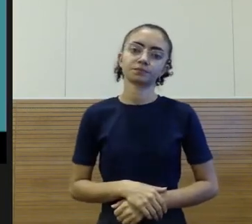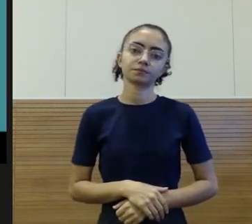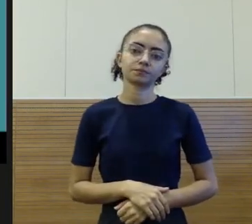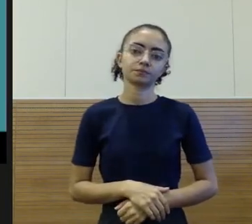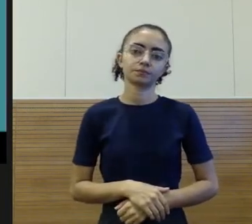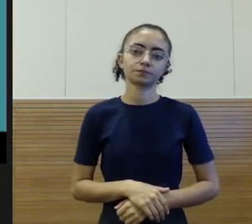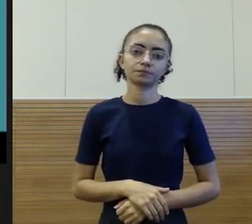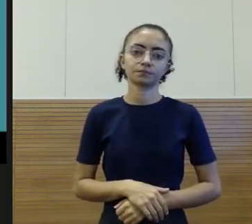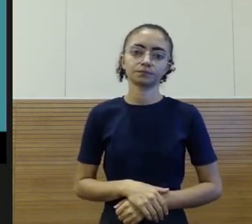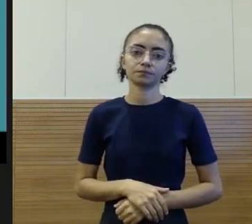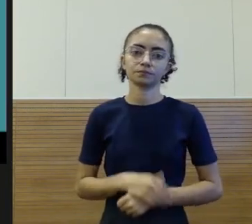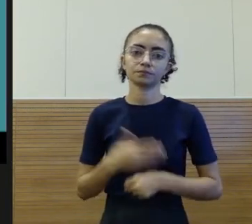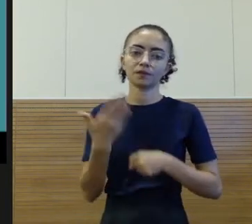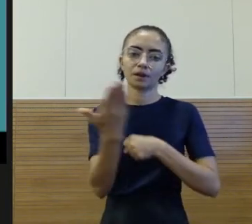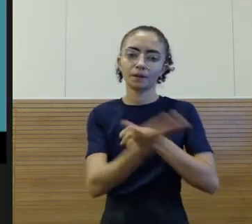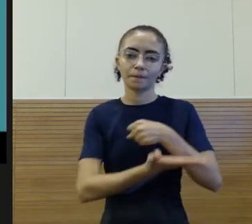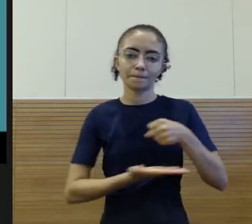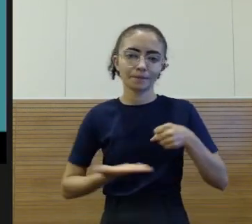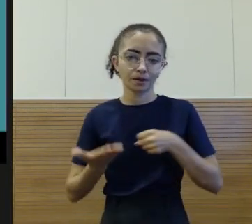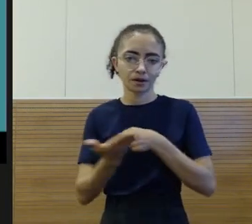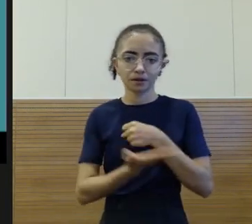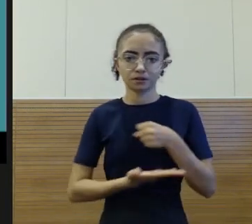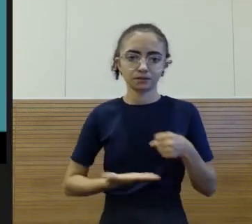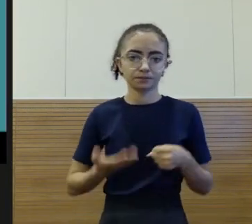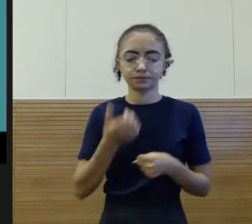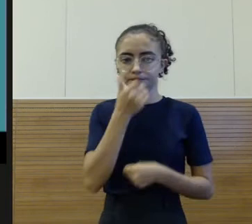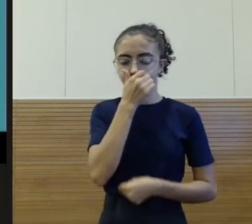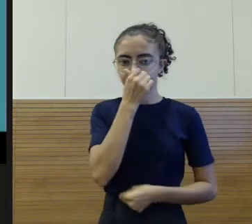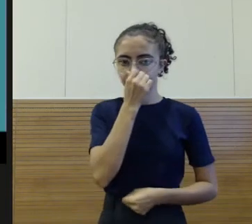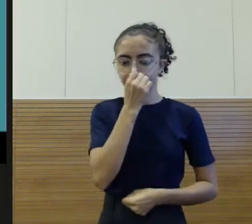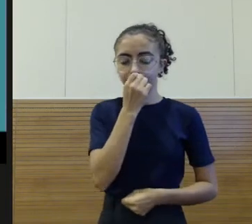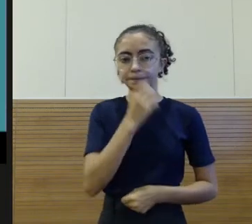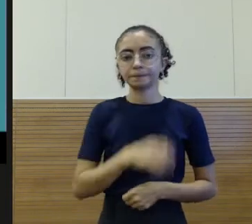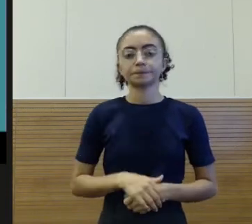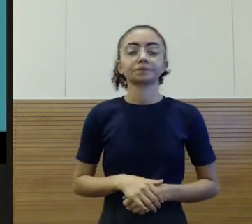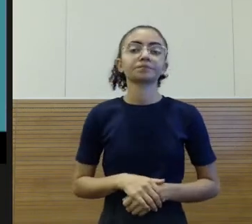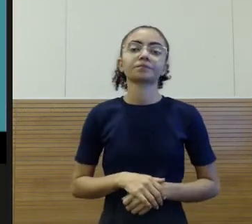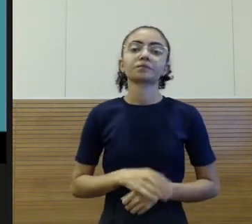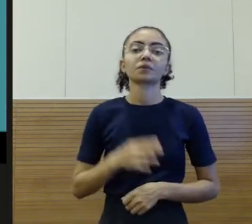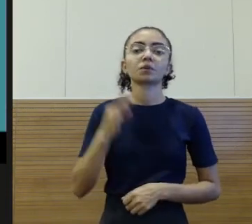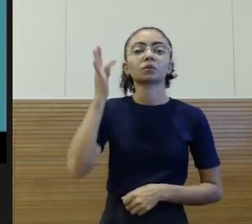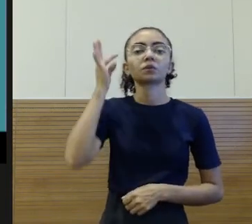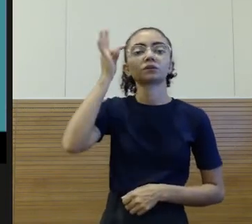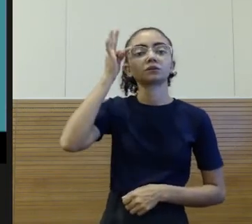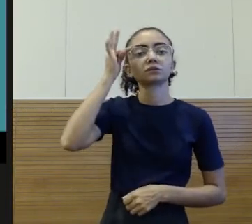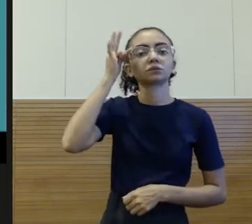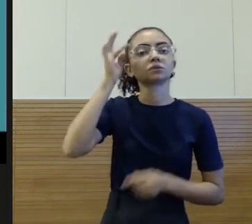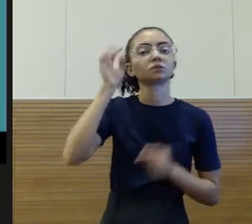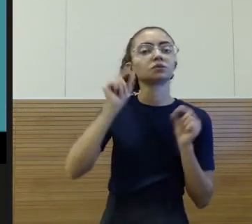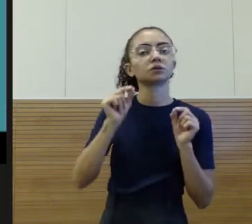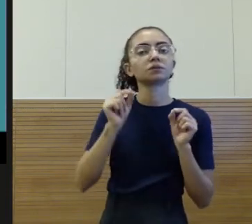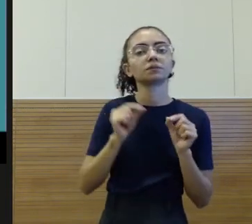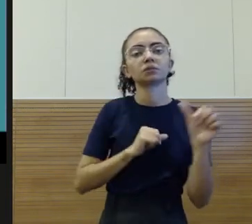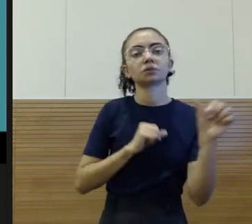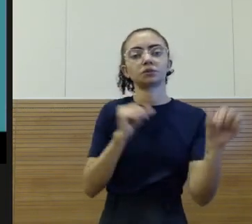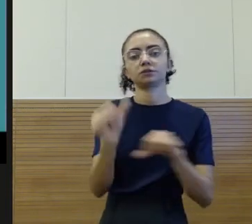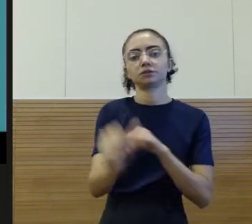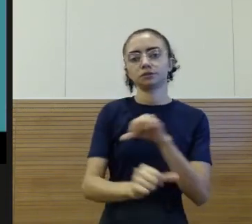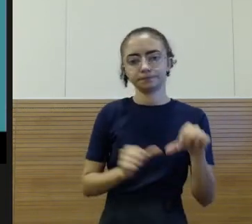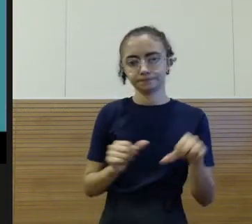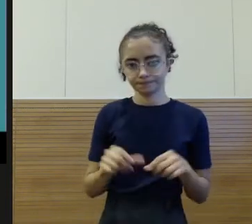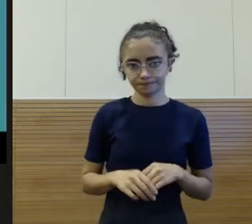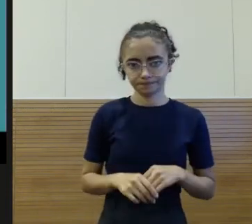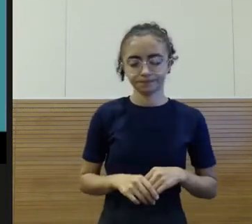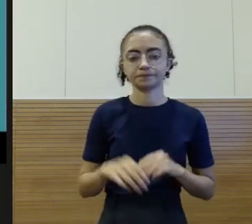O mais básico que nós tínhamos antes, mas agora sim nós temos, é uma teoria de mudança. Essa é a primeira vez que a metodologia dos